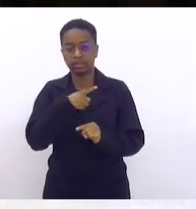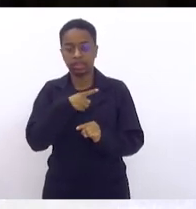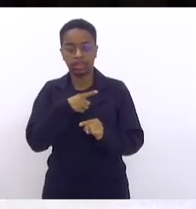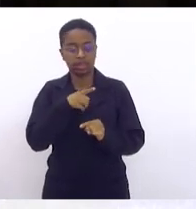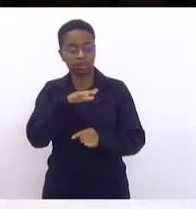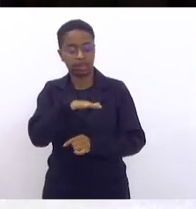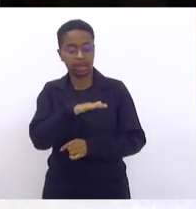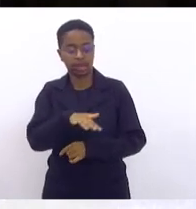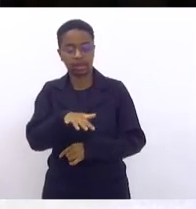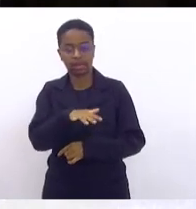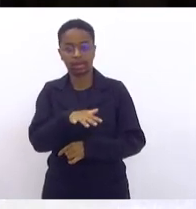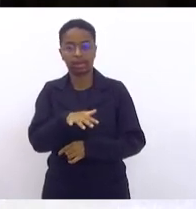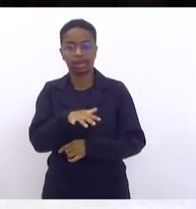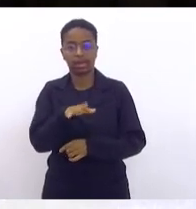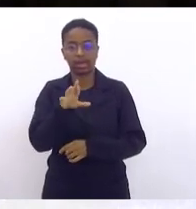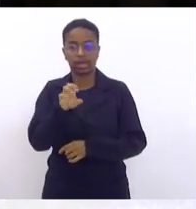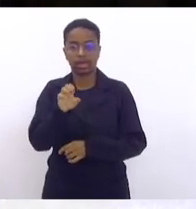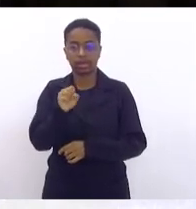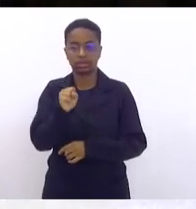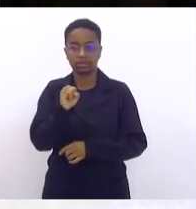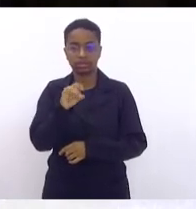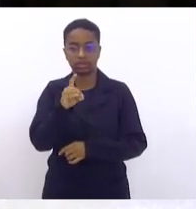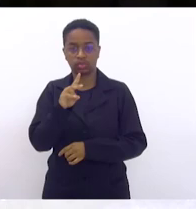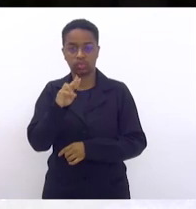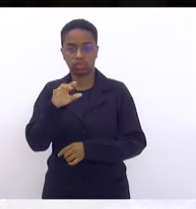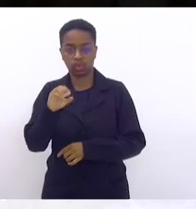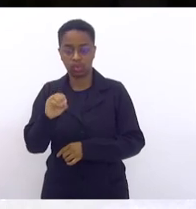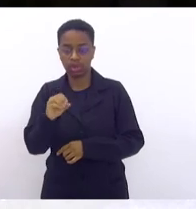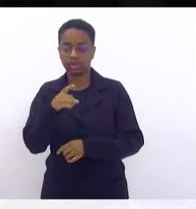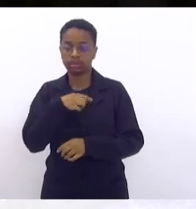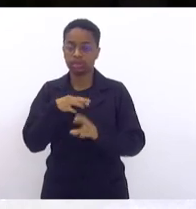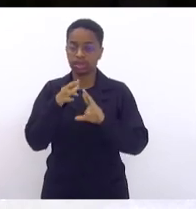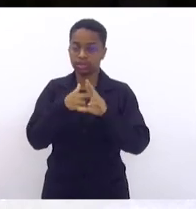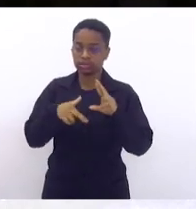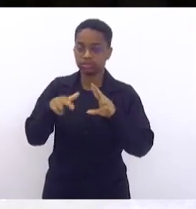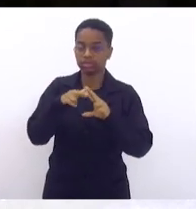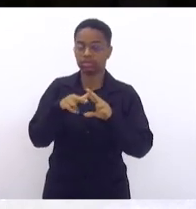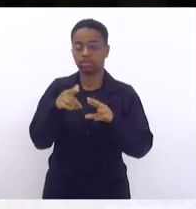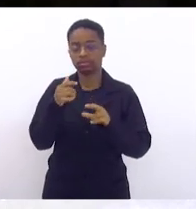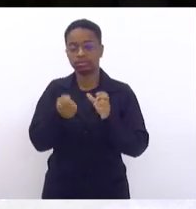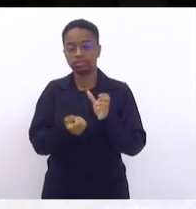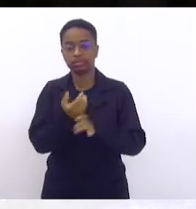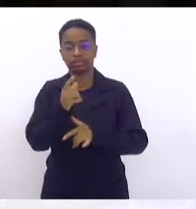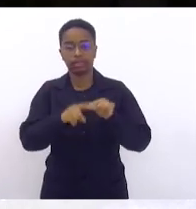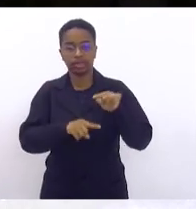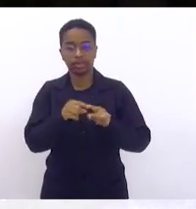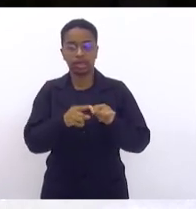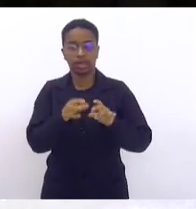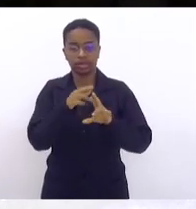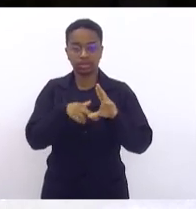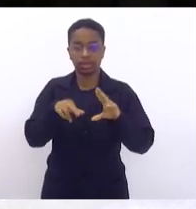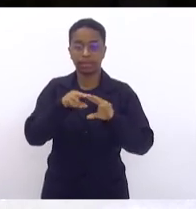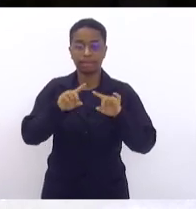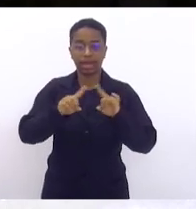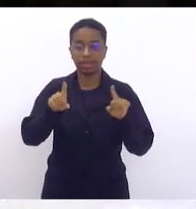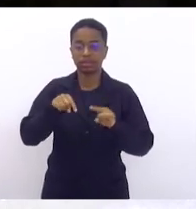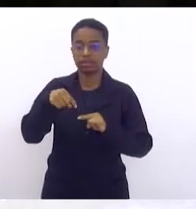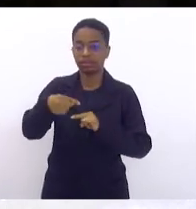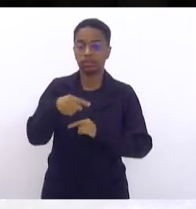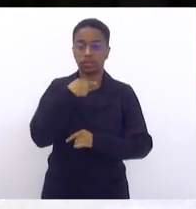reciclagem produzir produtos reciclados e esses produtos não terem mercado no final Então